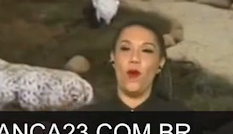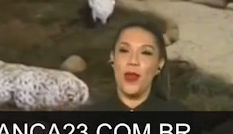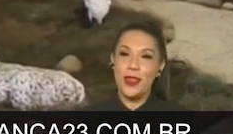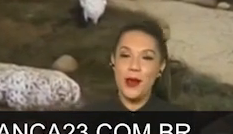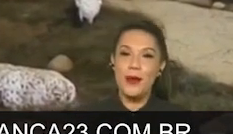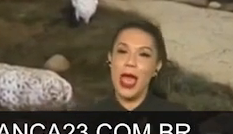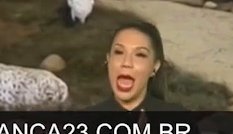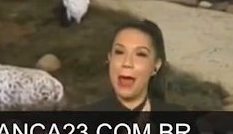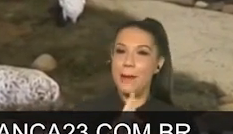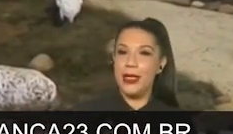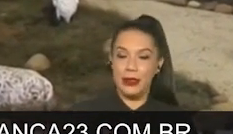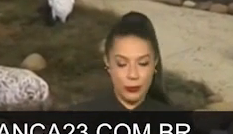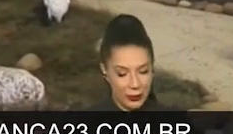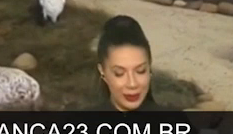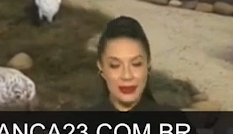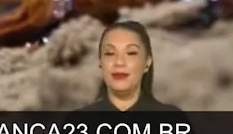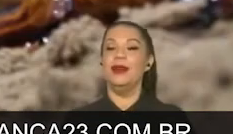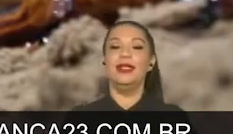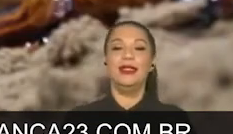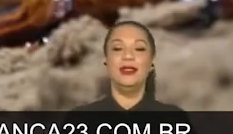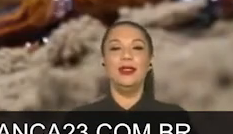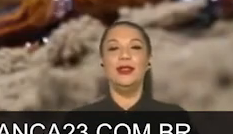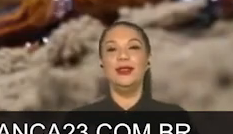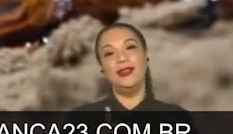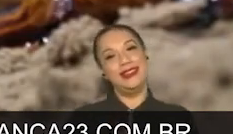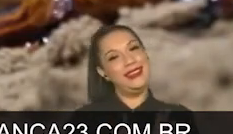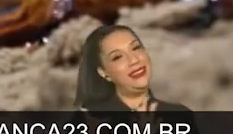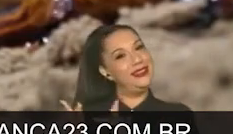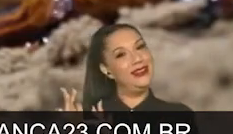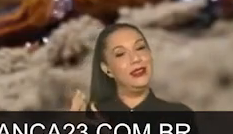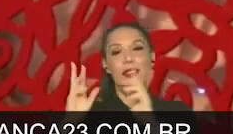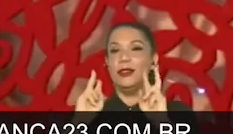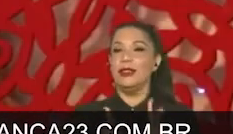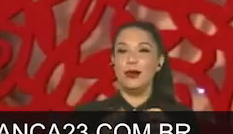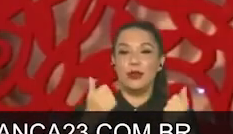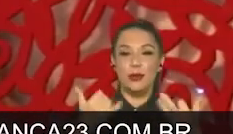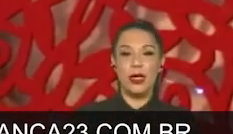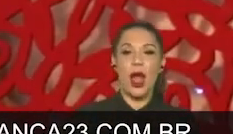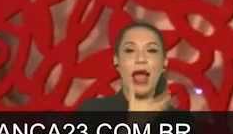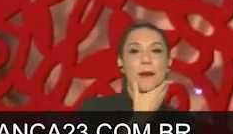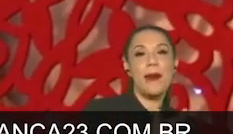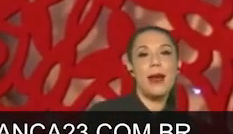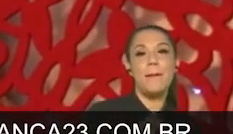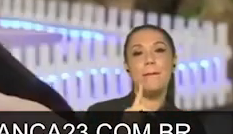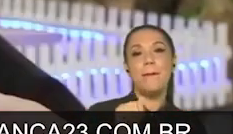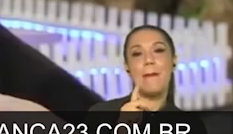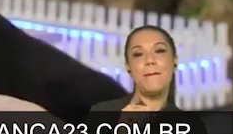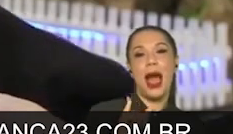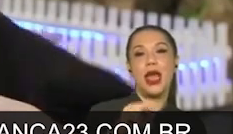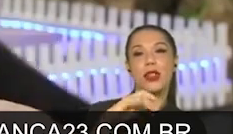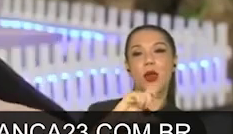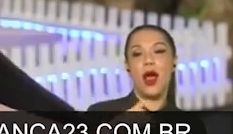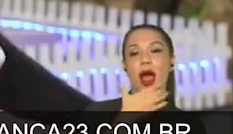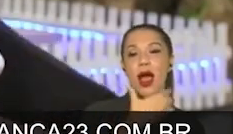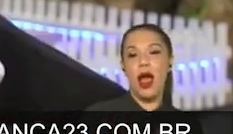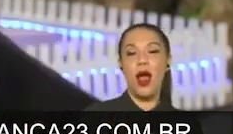também representam o nascimento do menino Jesus. Eu sempre digo, Papai Noel já tem a sua, já tem o seu